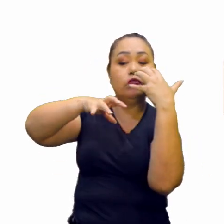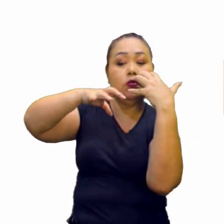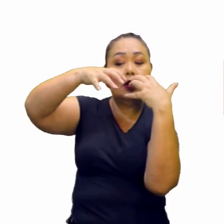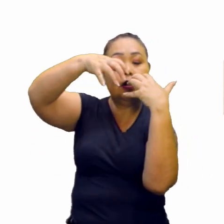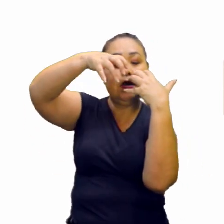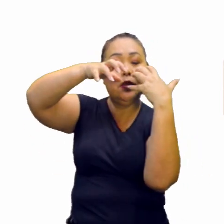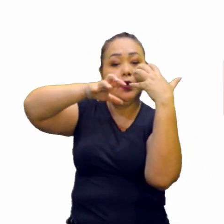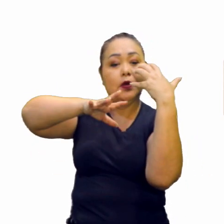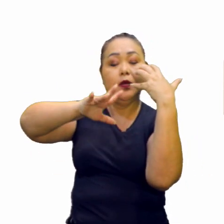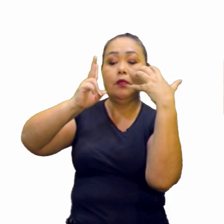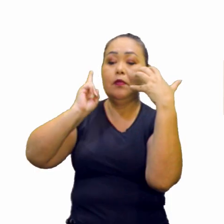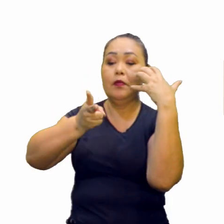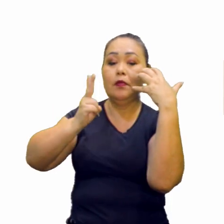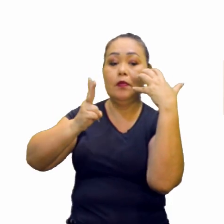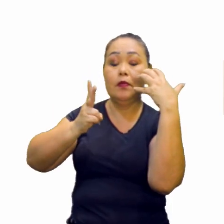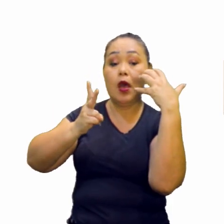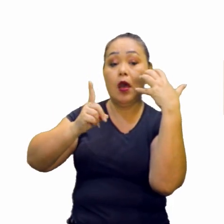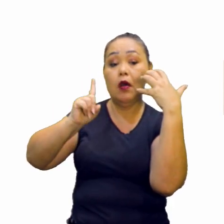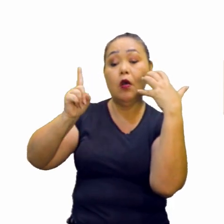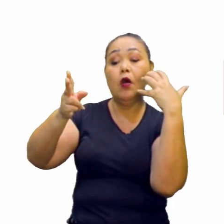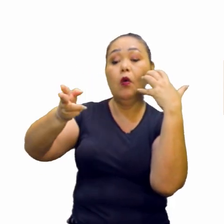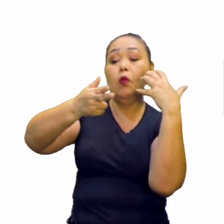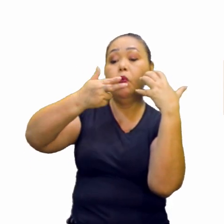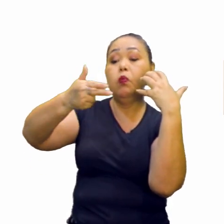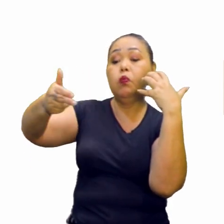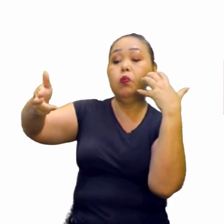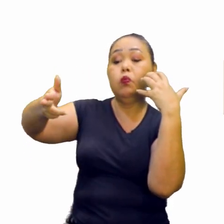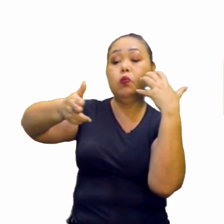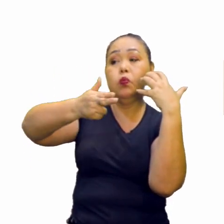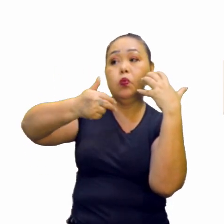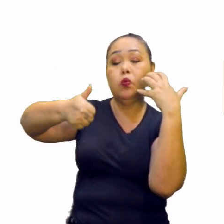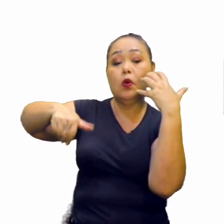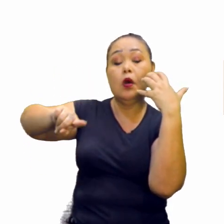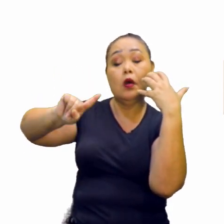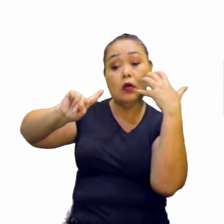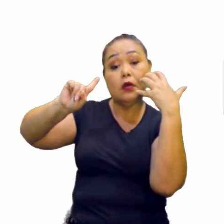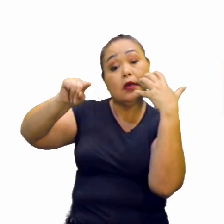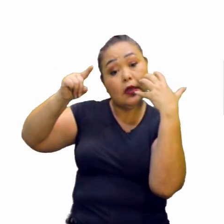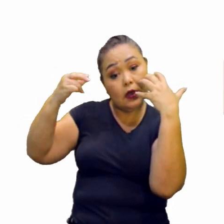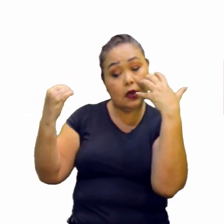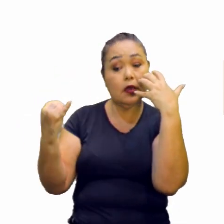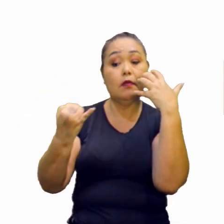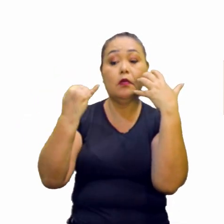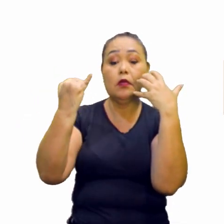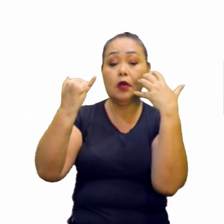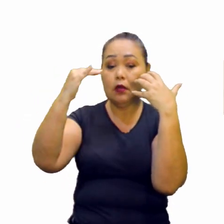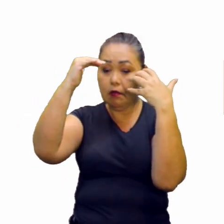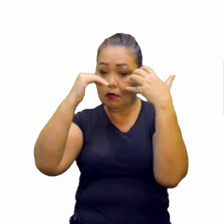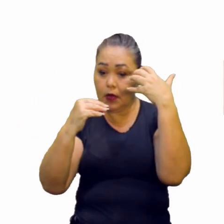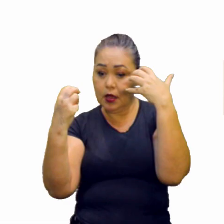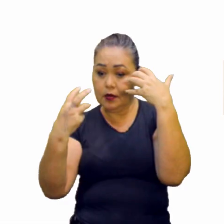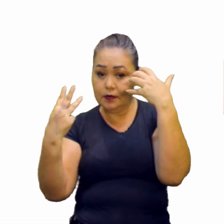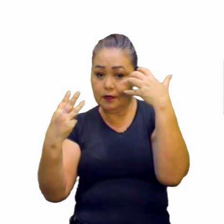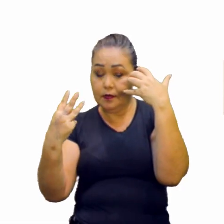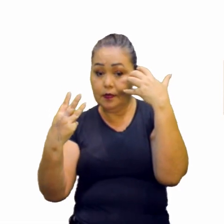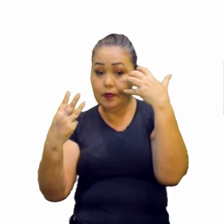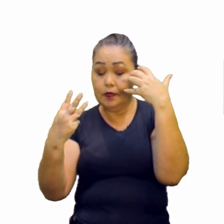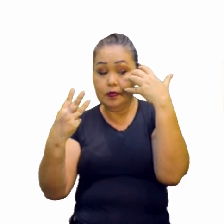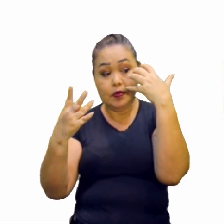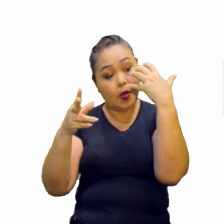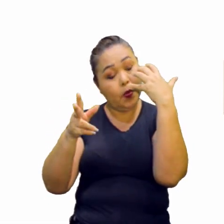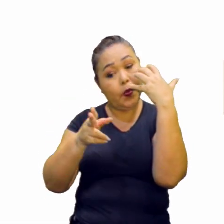aeração, ventilação, que é muito importante para a parte 3 da cultivar, para não proporcionar